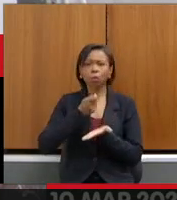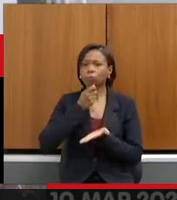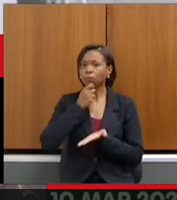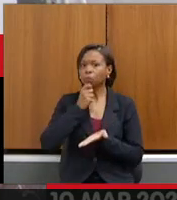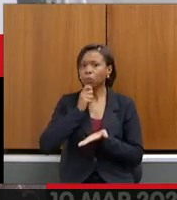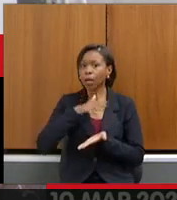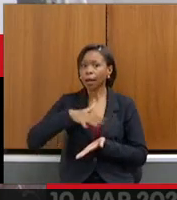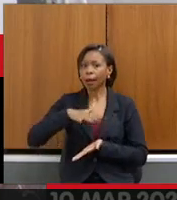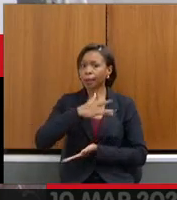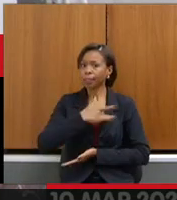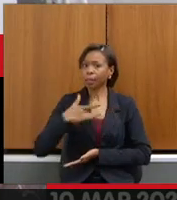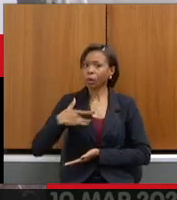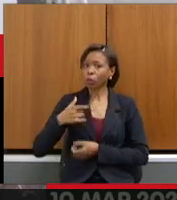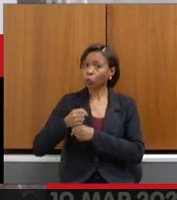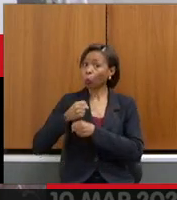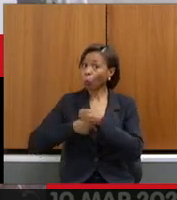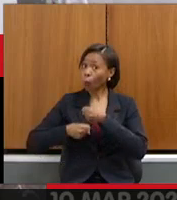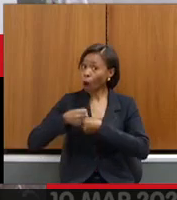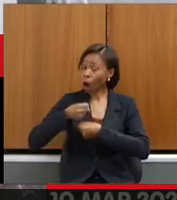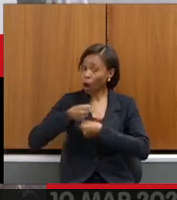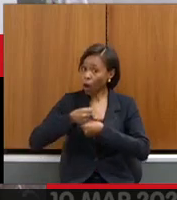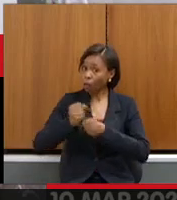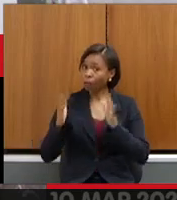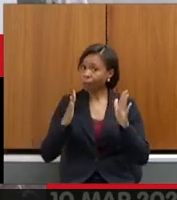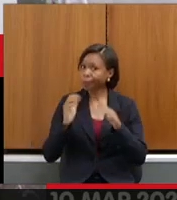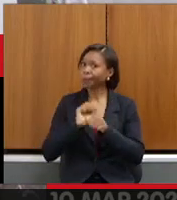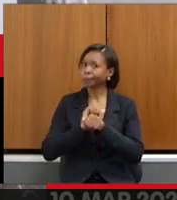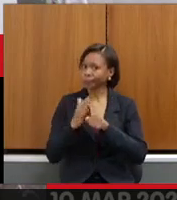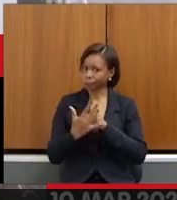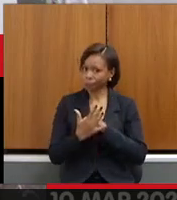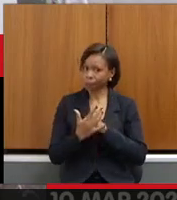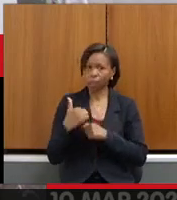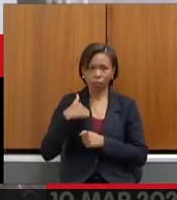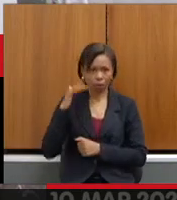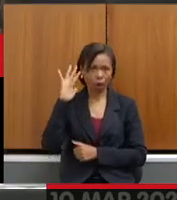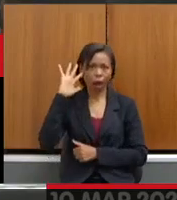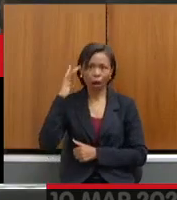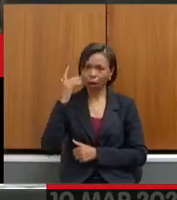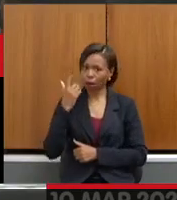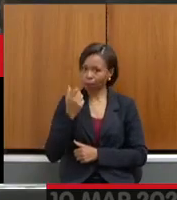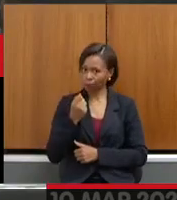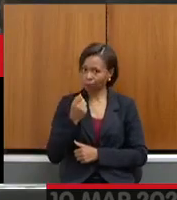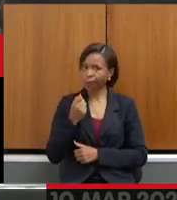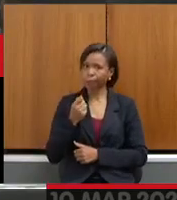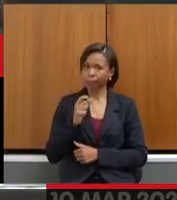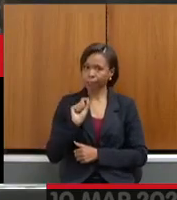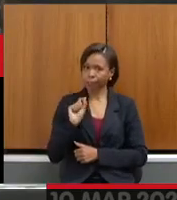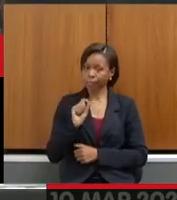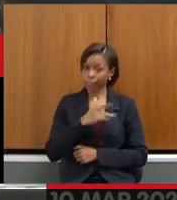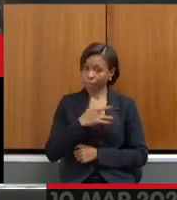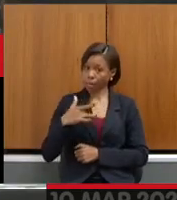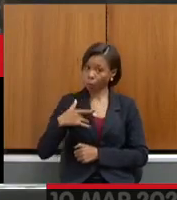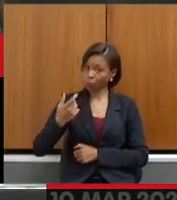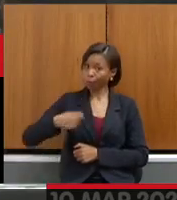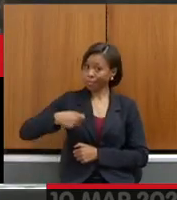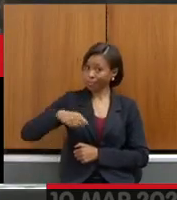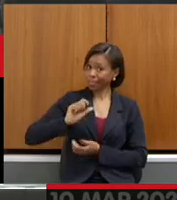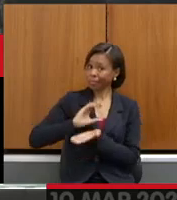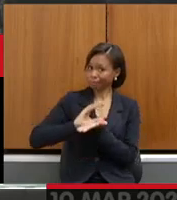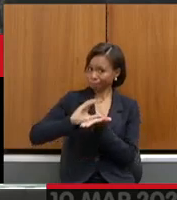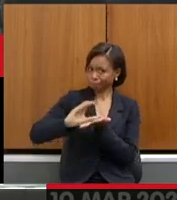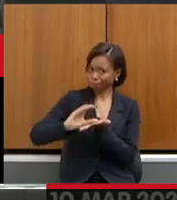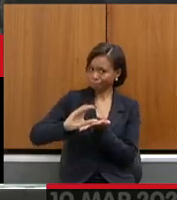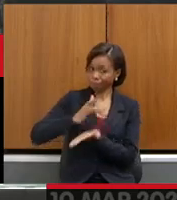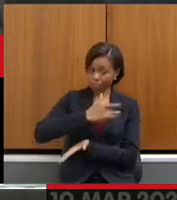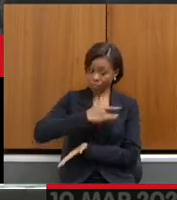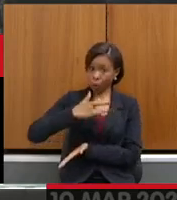dos recursos da saúde no ano de pandemias é creio eu que é muito óbvio que saúde se faz com recursos